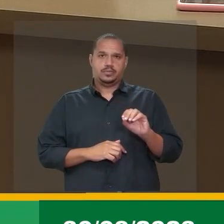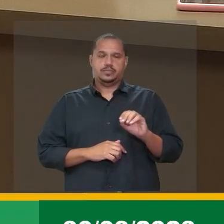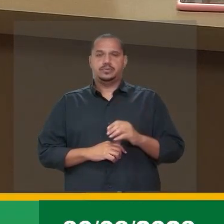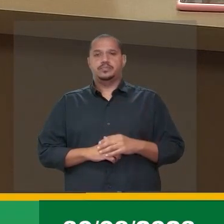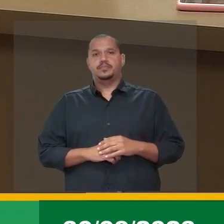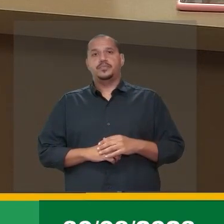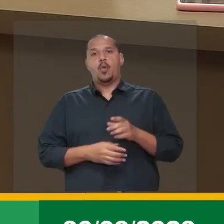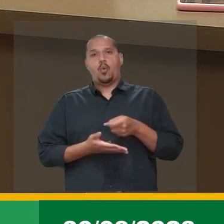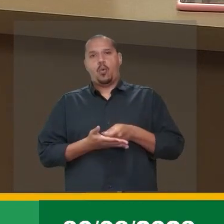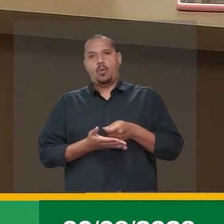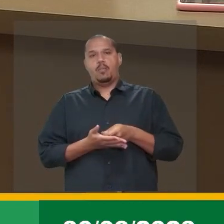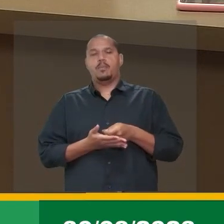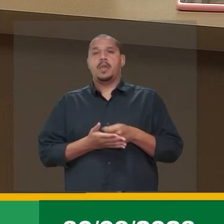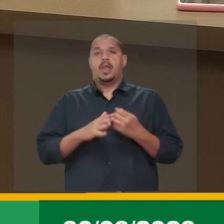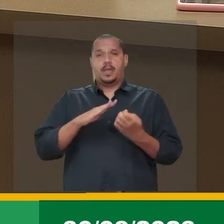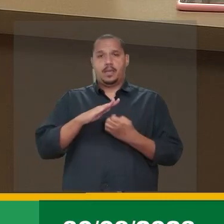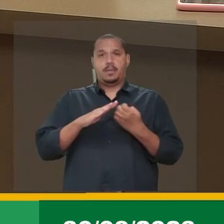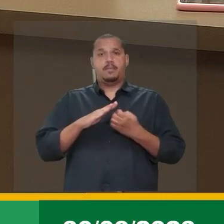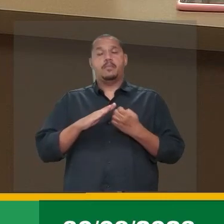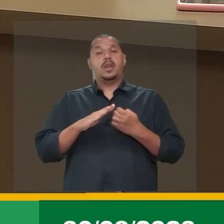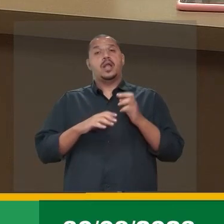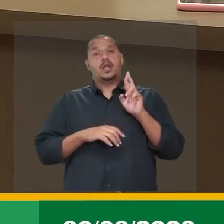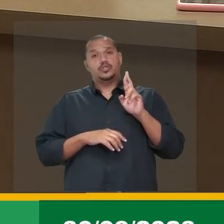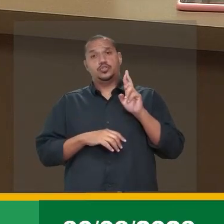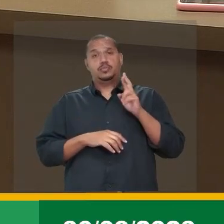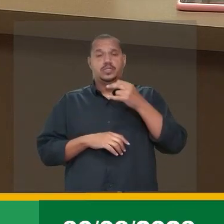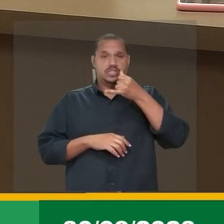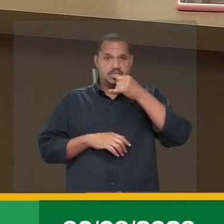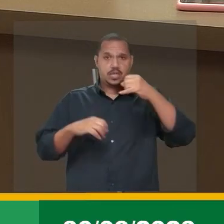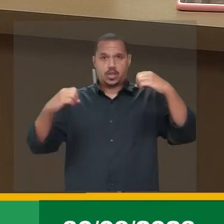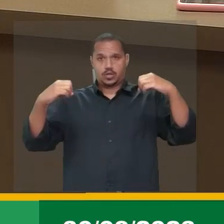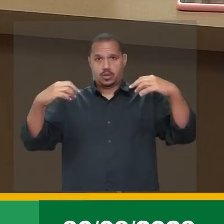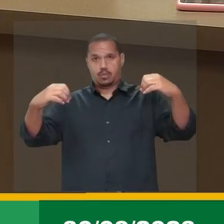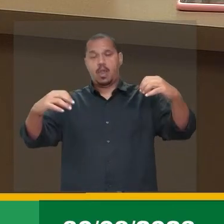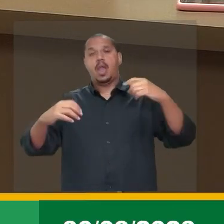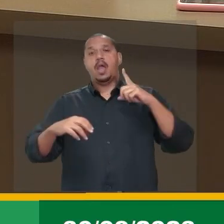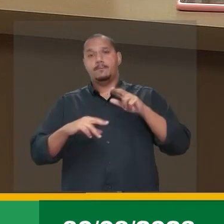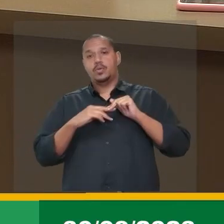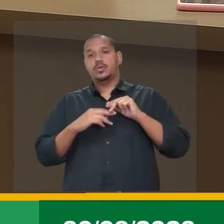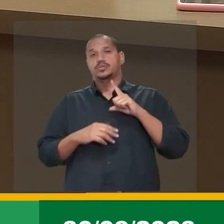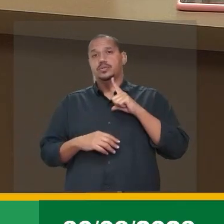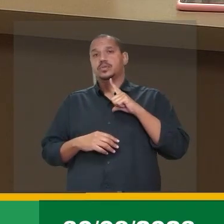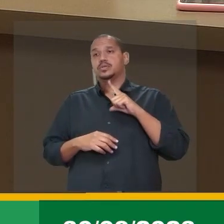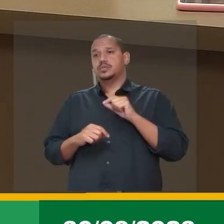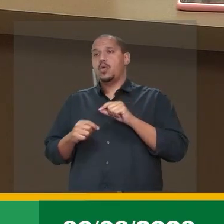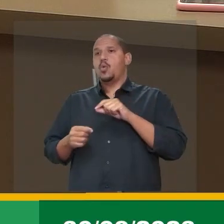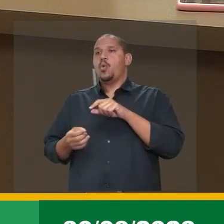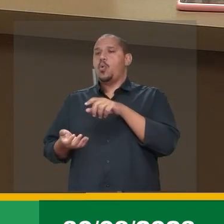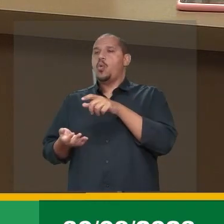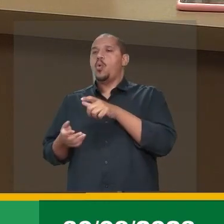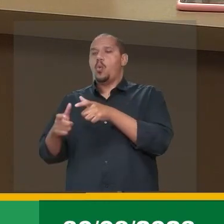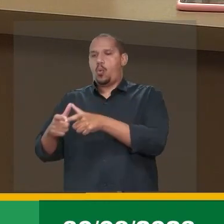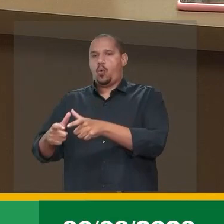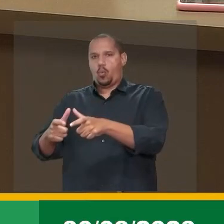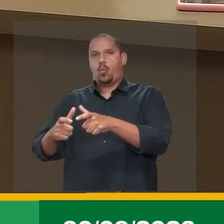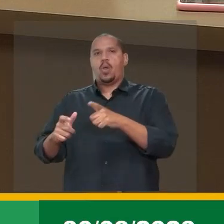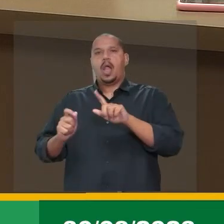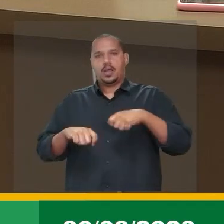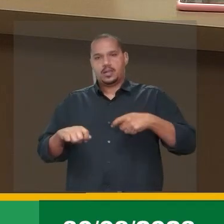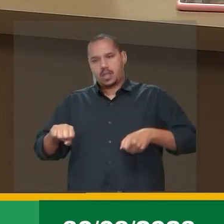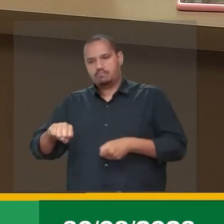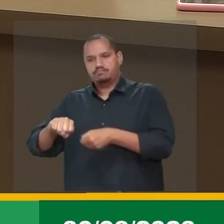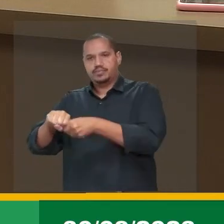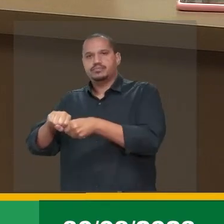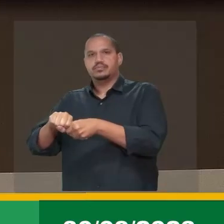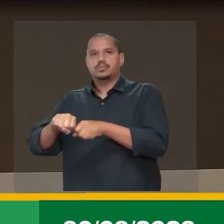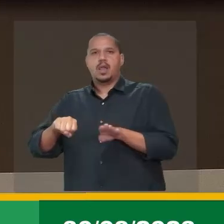concessionária de energia elétrica a instalar pontos de recarga para abastecimento de veículos elétricos no âmbito do Estado